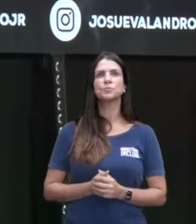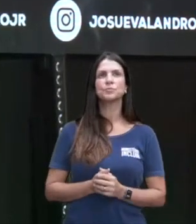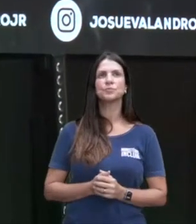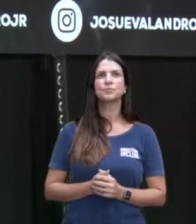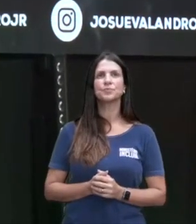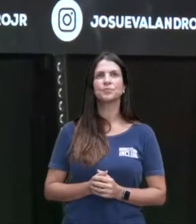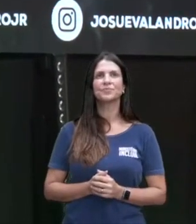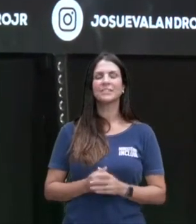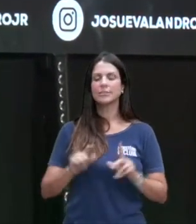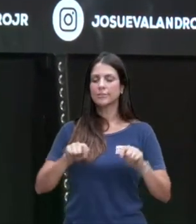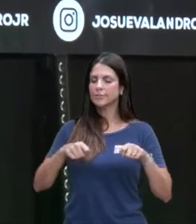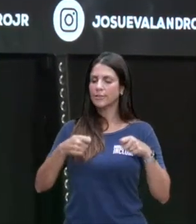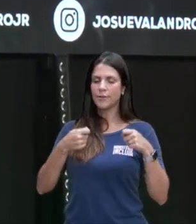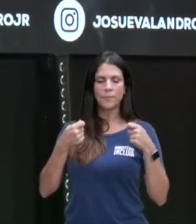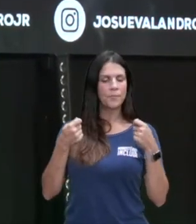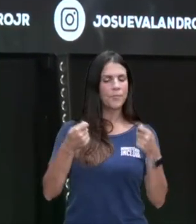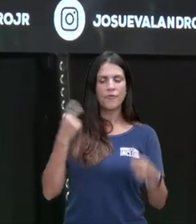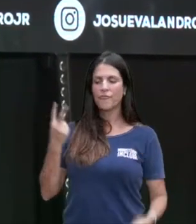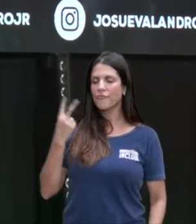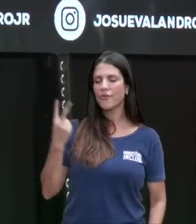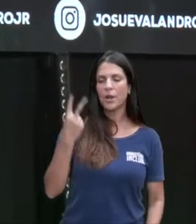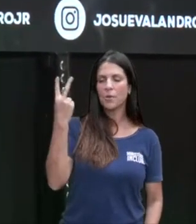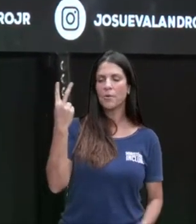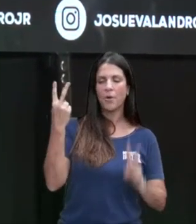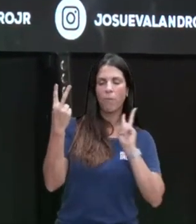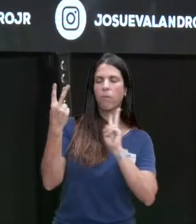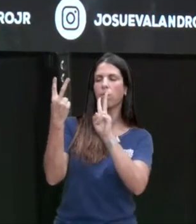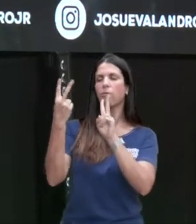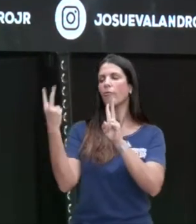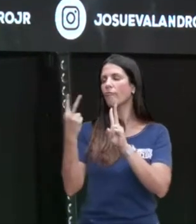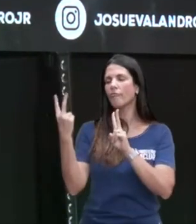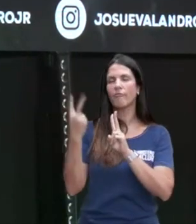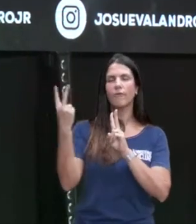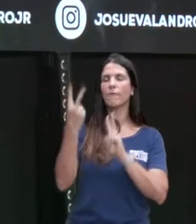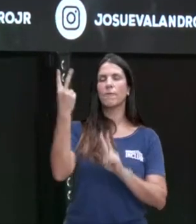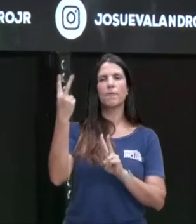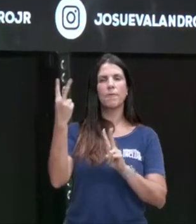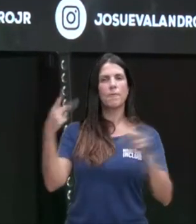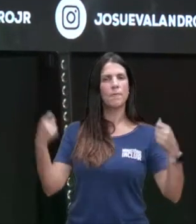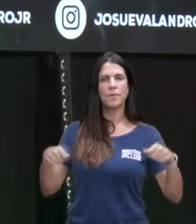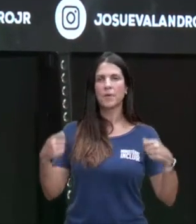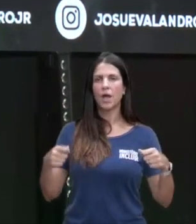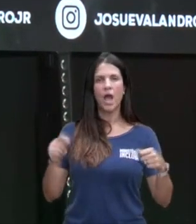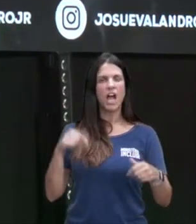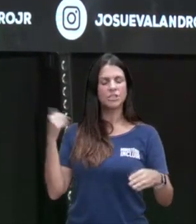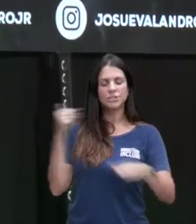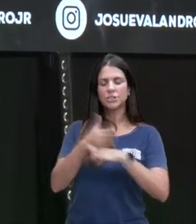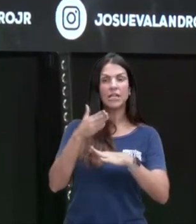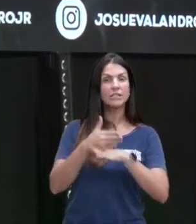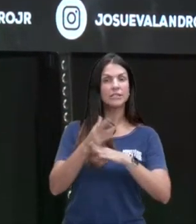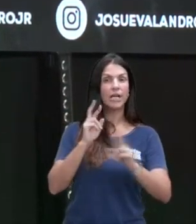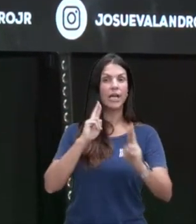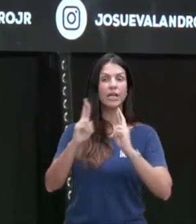super valoriza uma uma necessidade da gente e a gente já tá num relacionamento que não